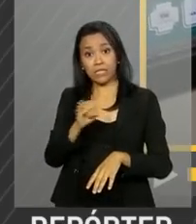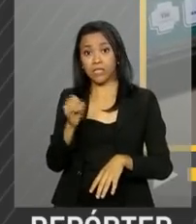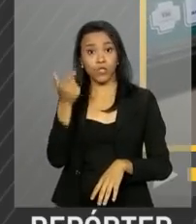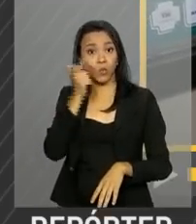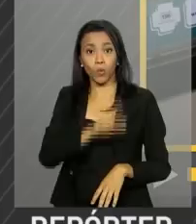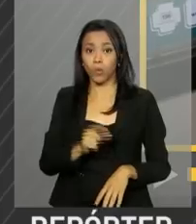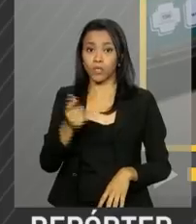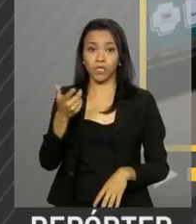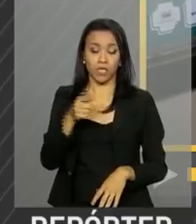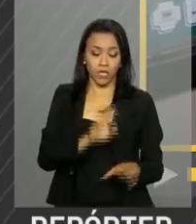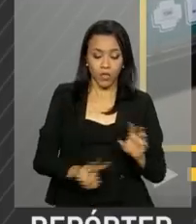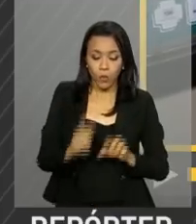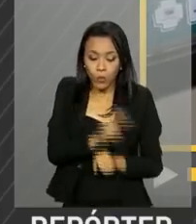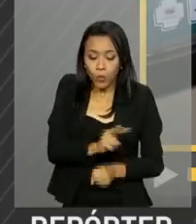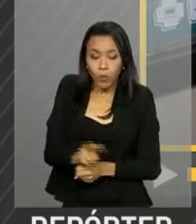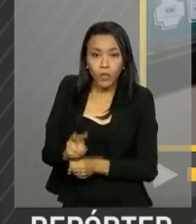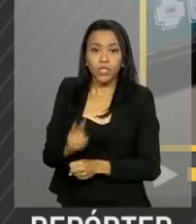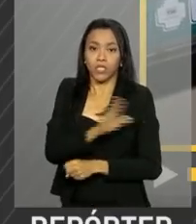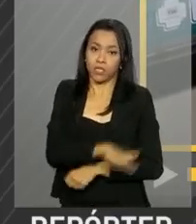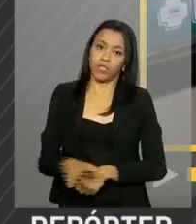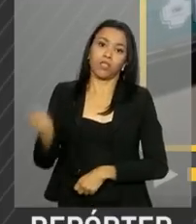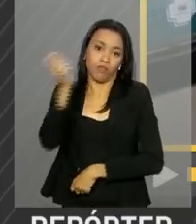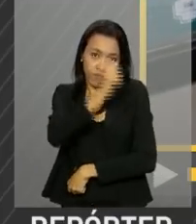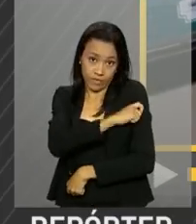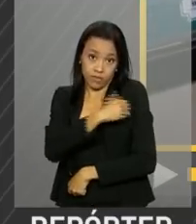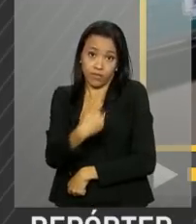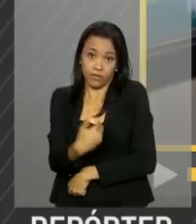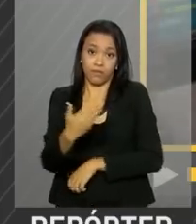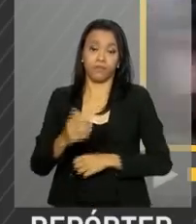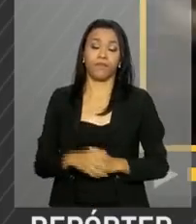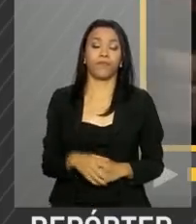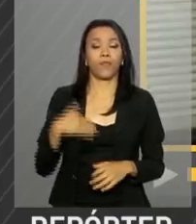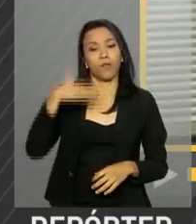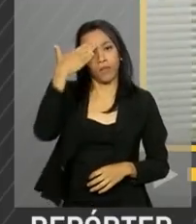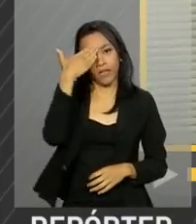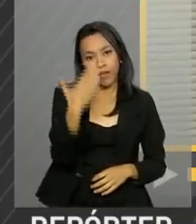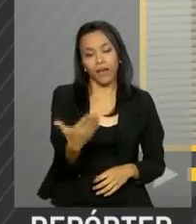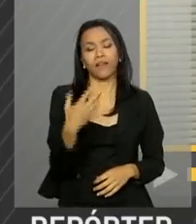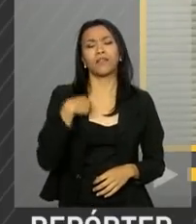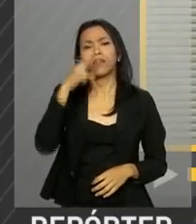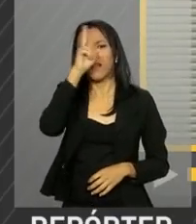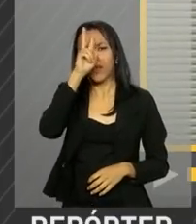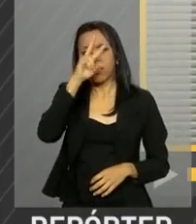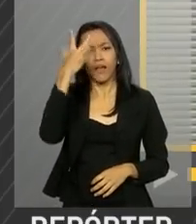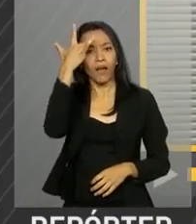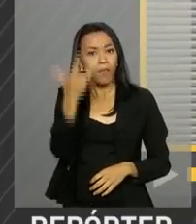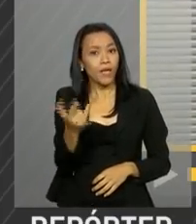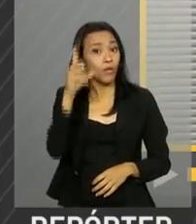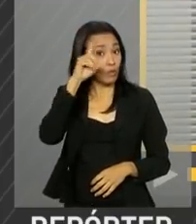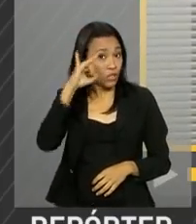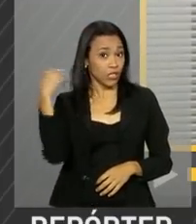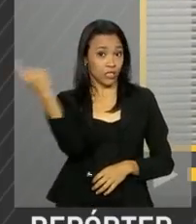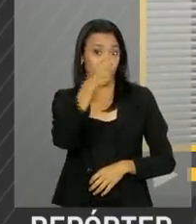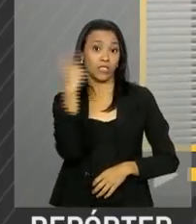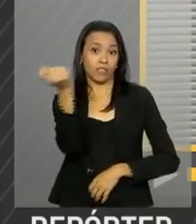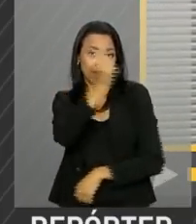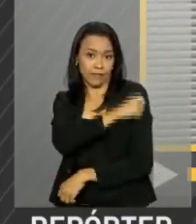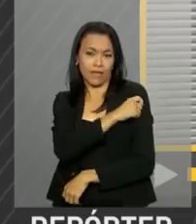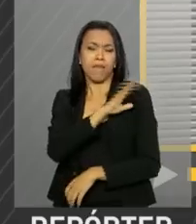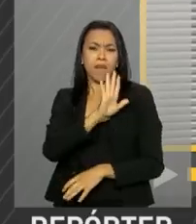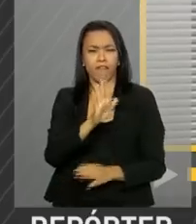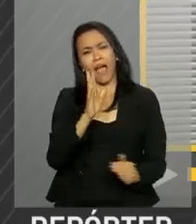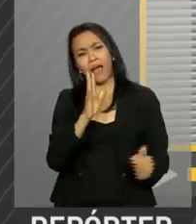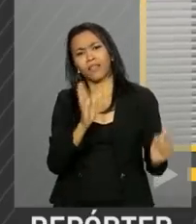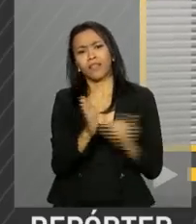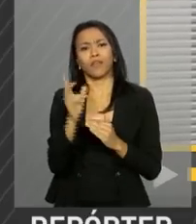crianças e adolescentes devidamente vacinados. Obrigada, doutora. E lembrando que amanhã é o dia D, mas a campanha vai até o